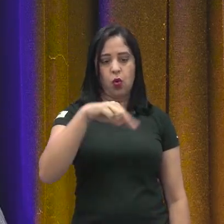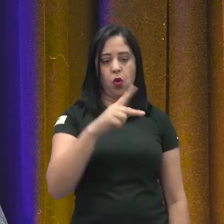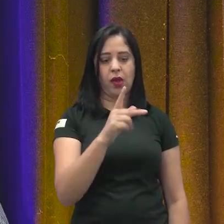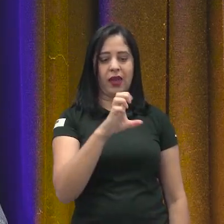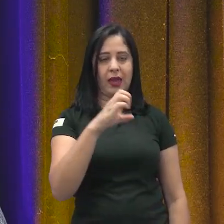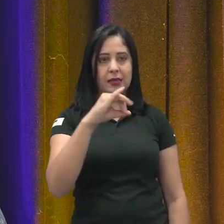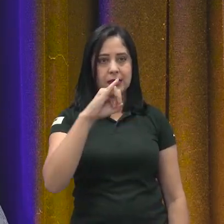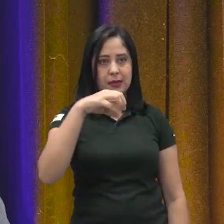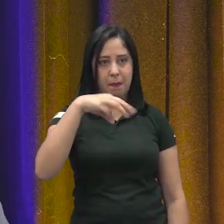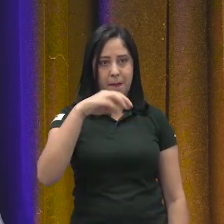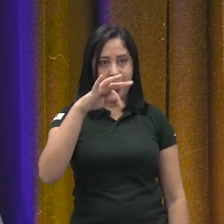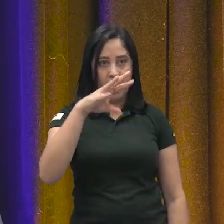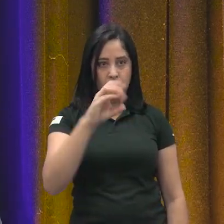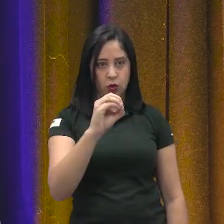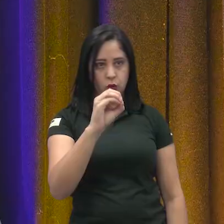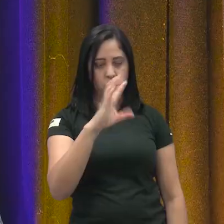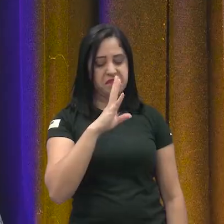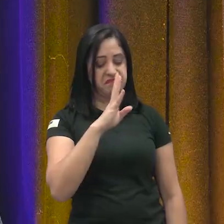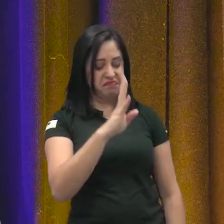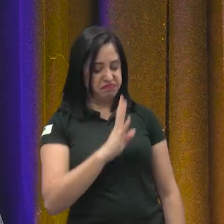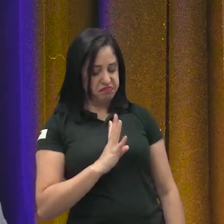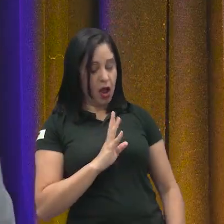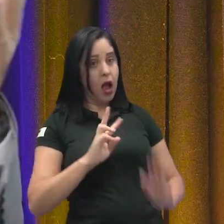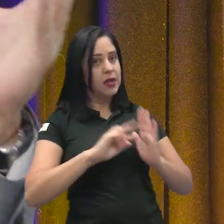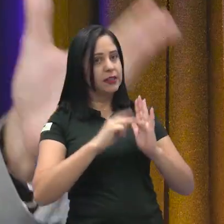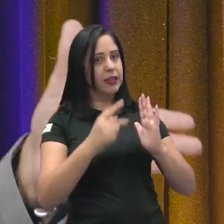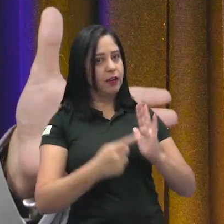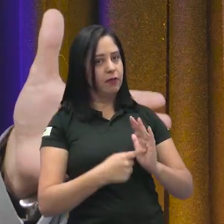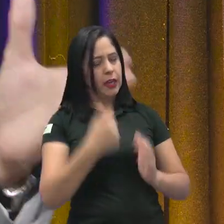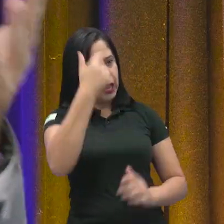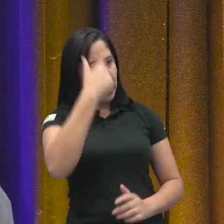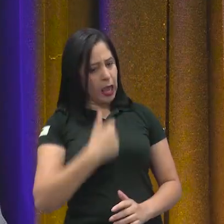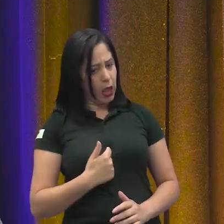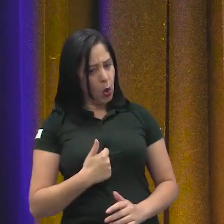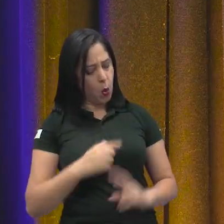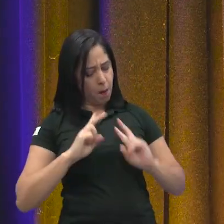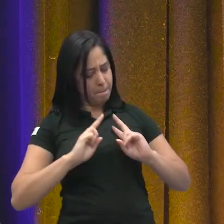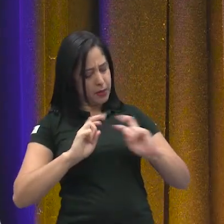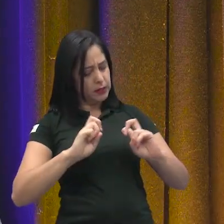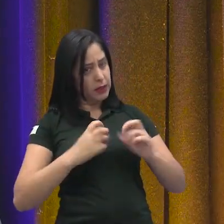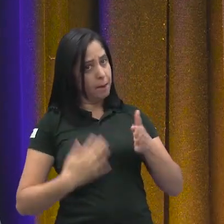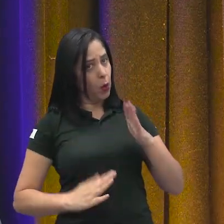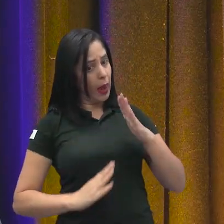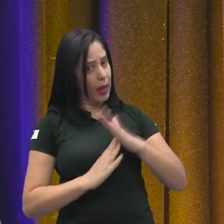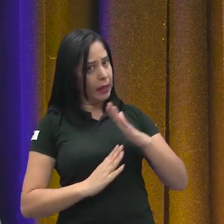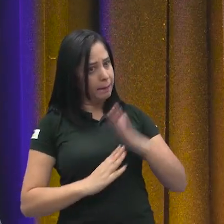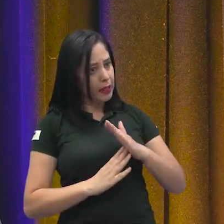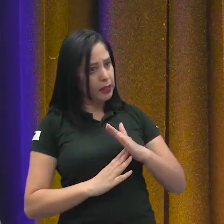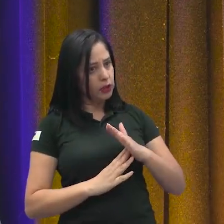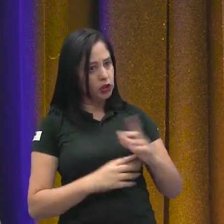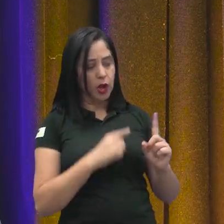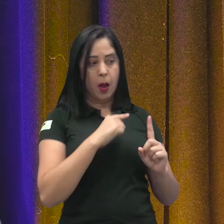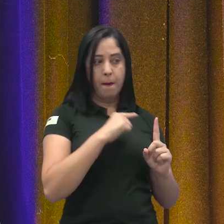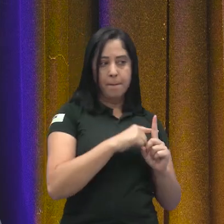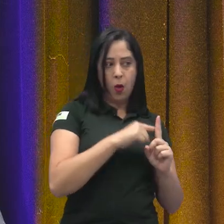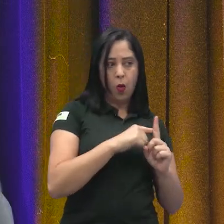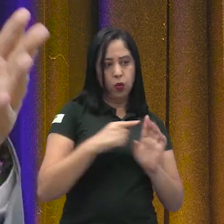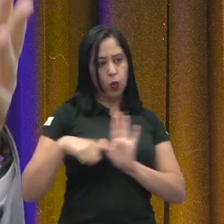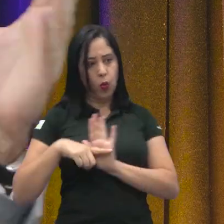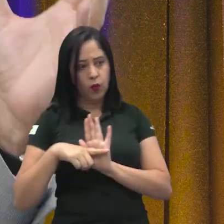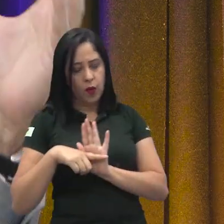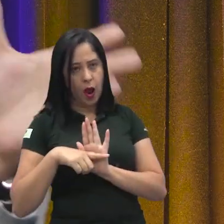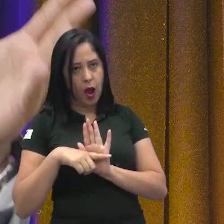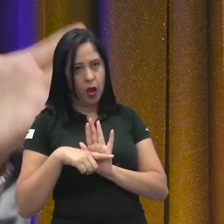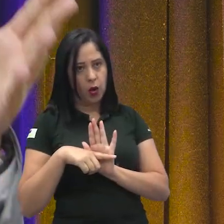seus limites. Você conhece os seus limites, conhece seus pontos fortes e seus pontos fracos. E você consegue